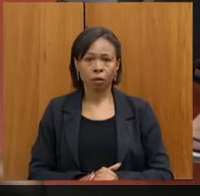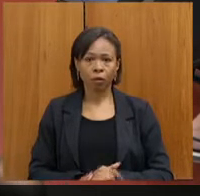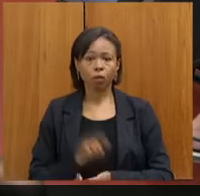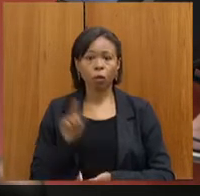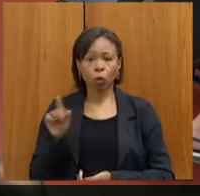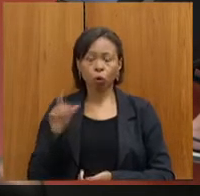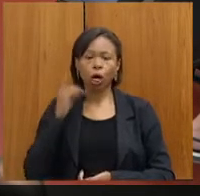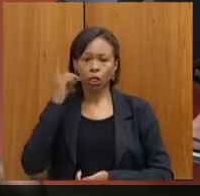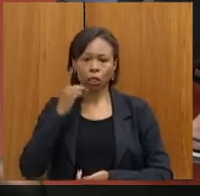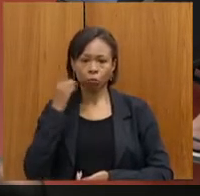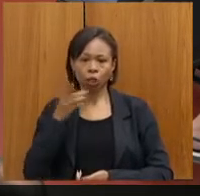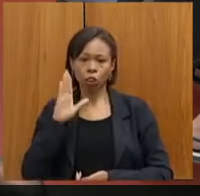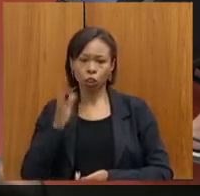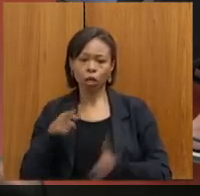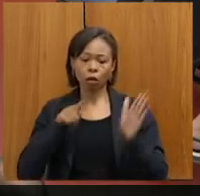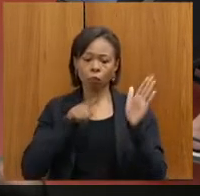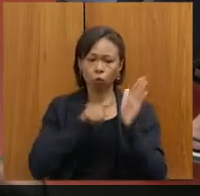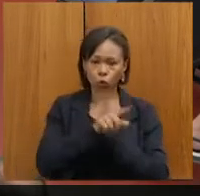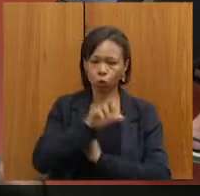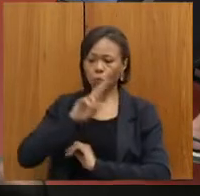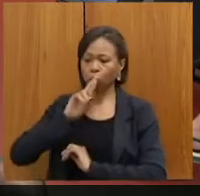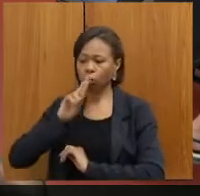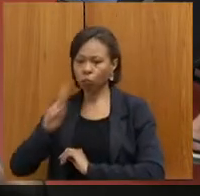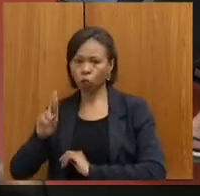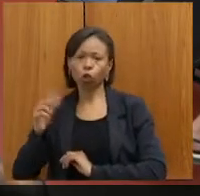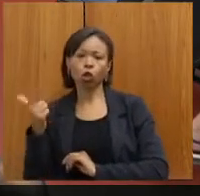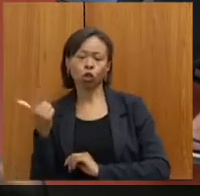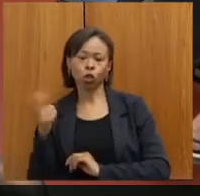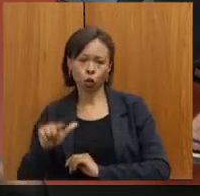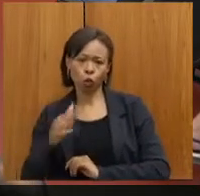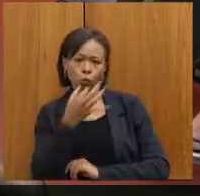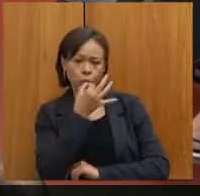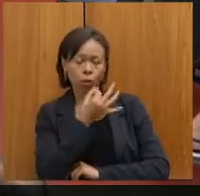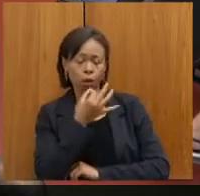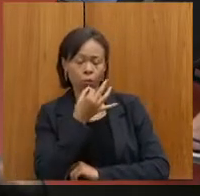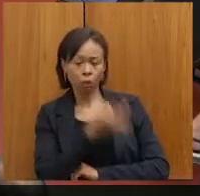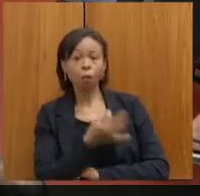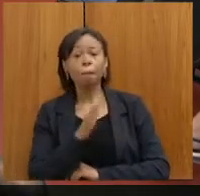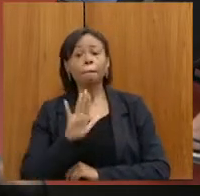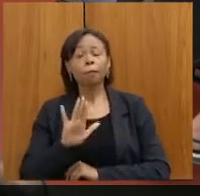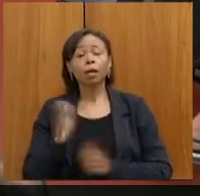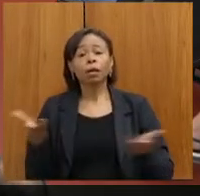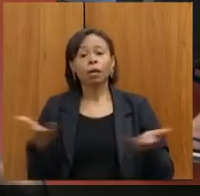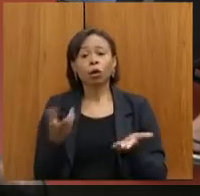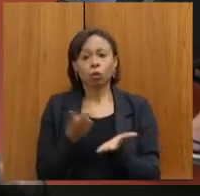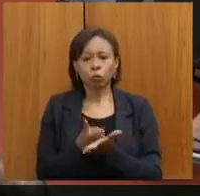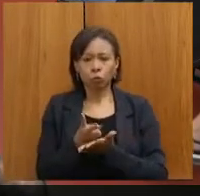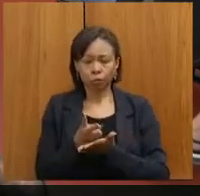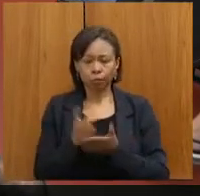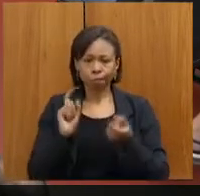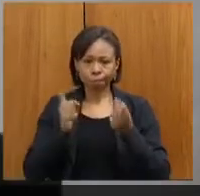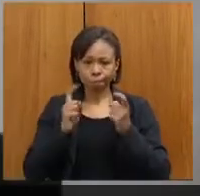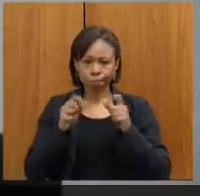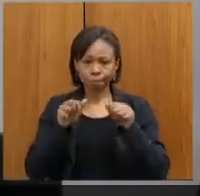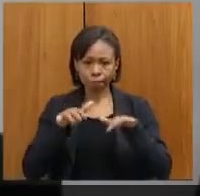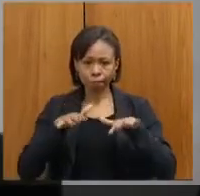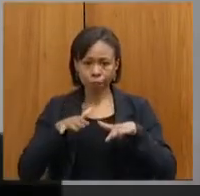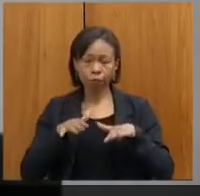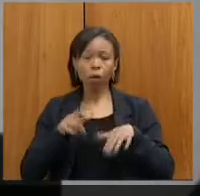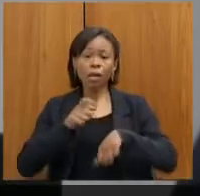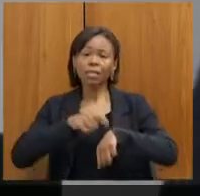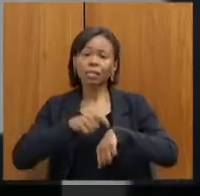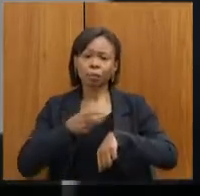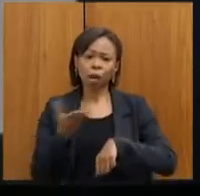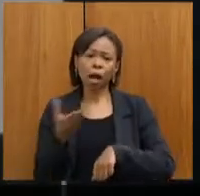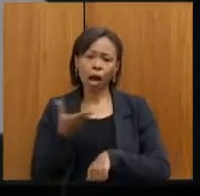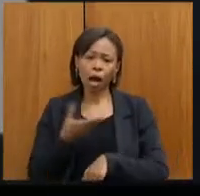já fez a réplica tréplica agora para que nós possamos prosseguir a reunião seja